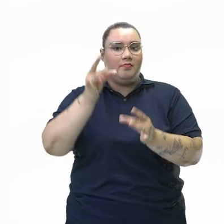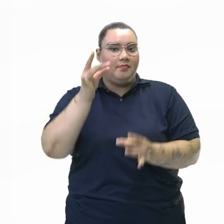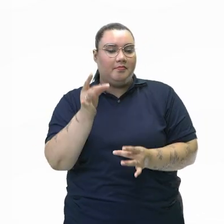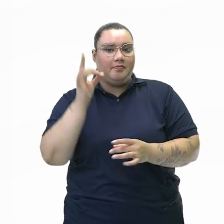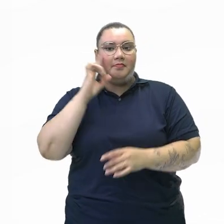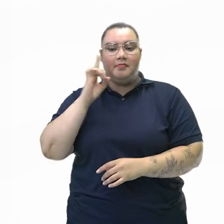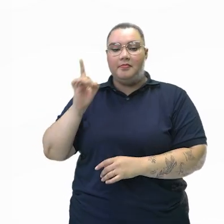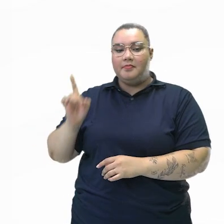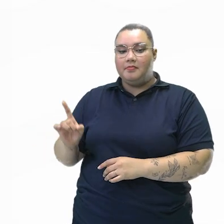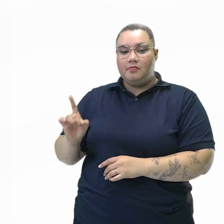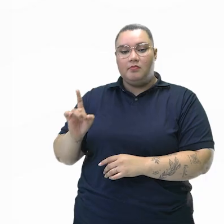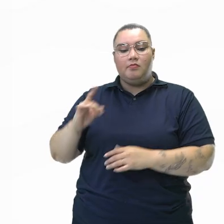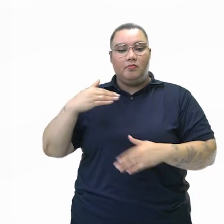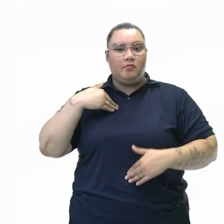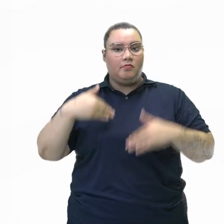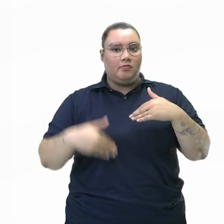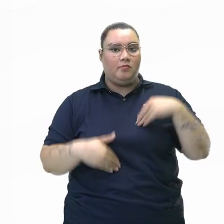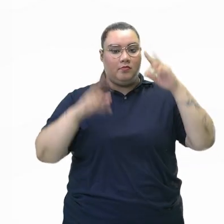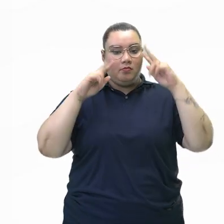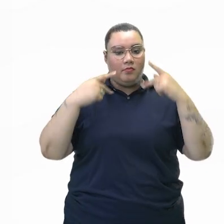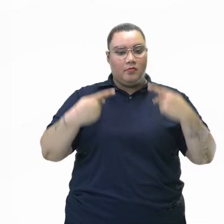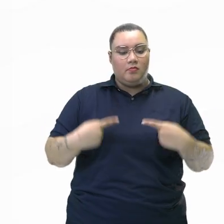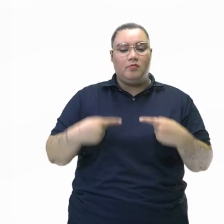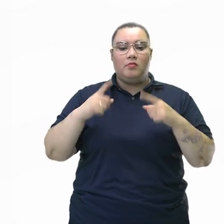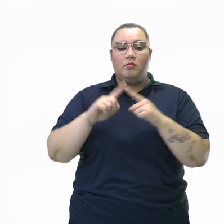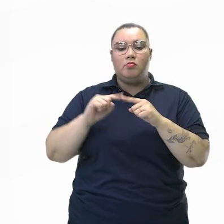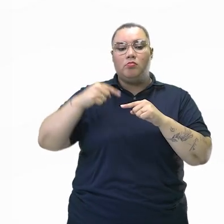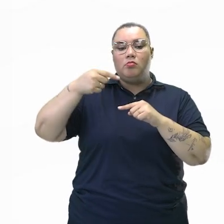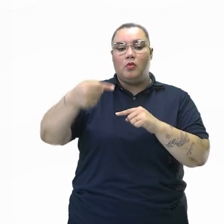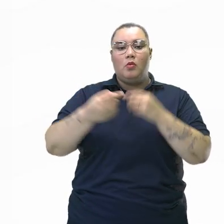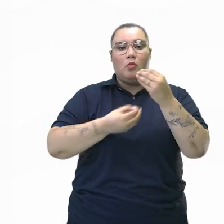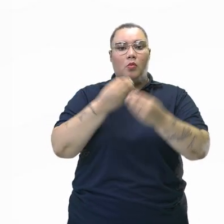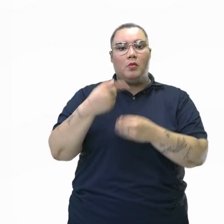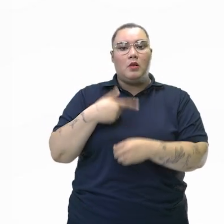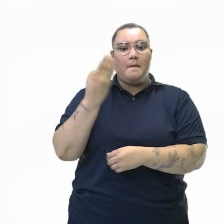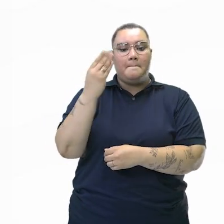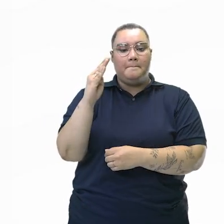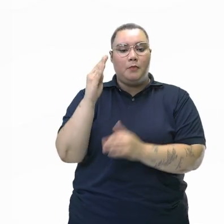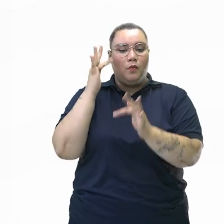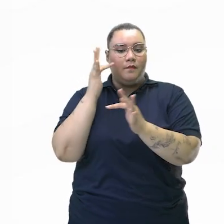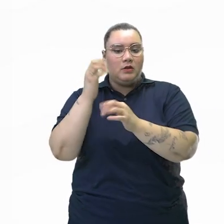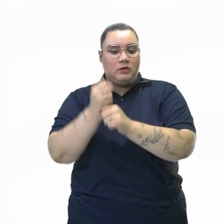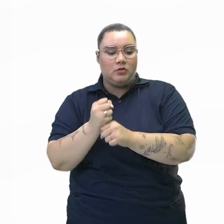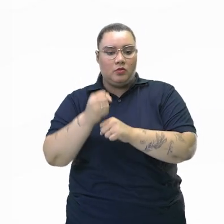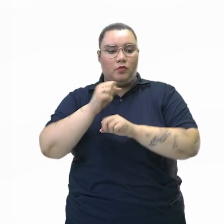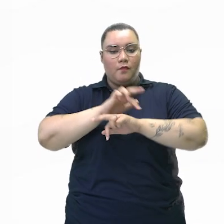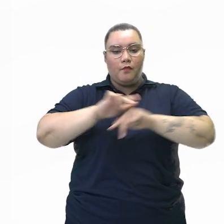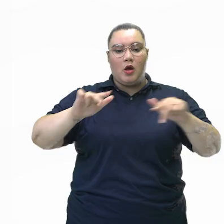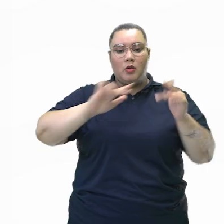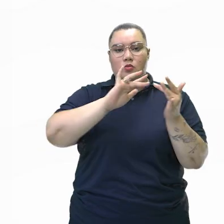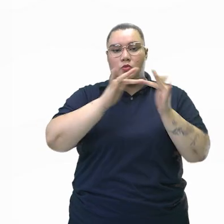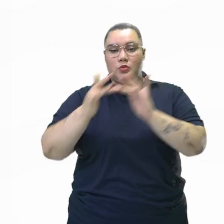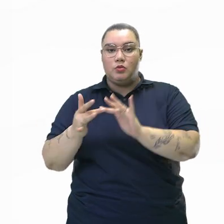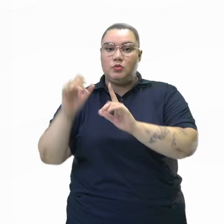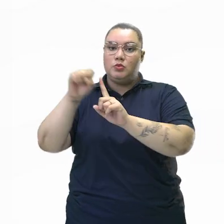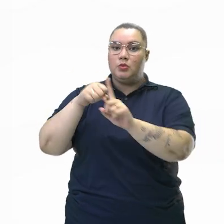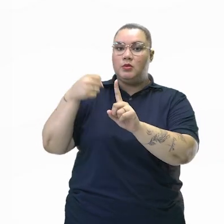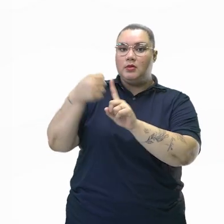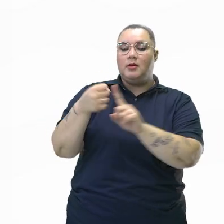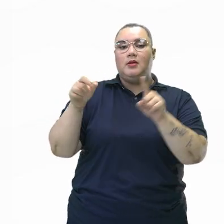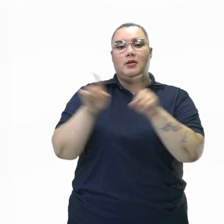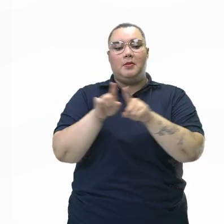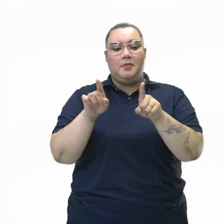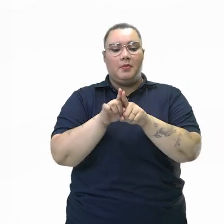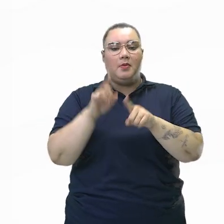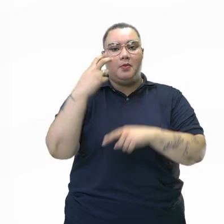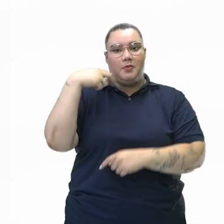E o nosso detalhamento, o corpo humano para além da dimensão biofísica nos diversos contextos